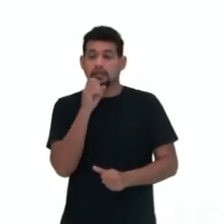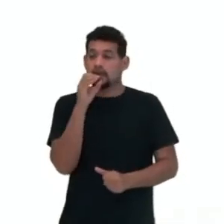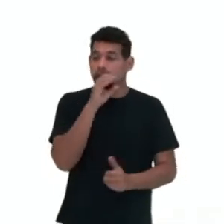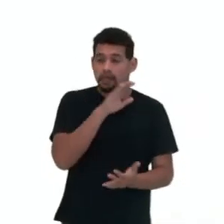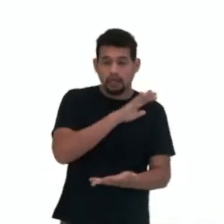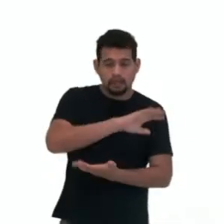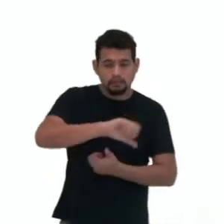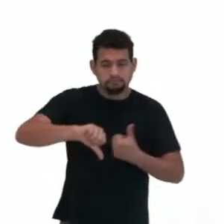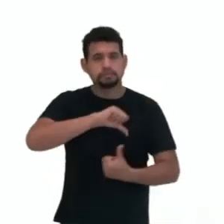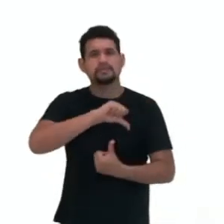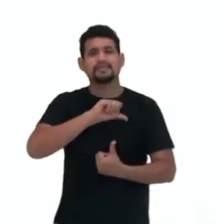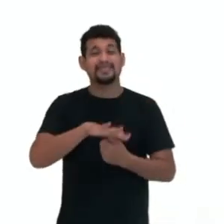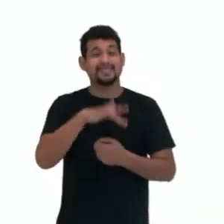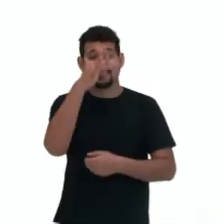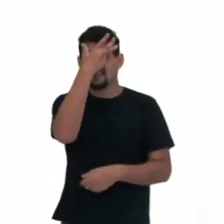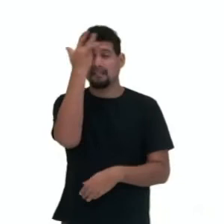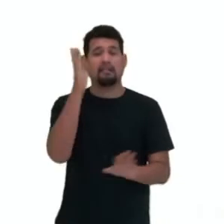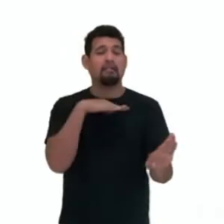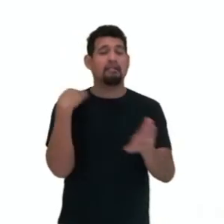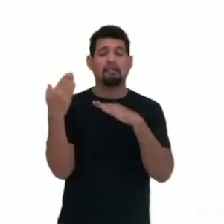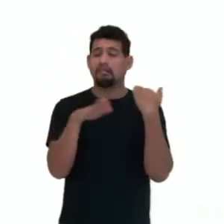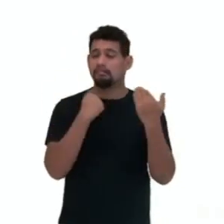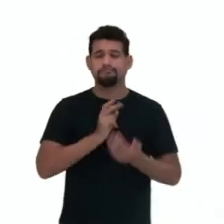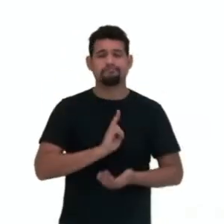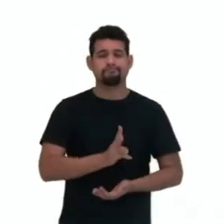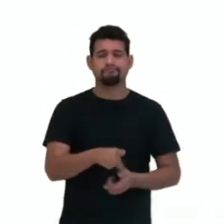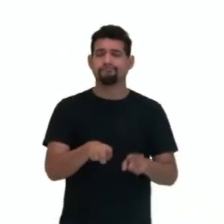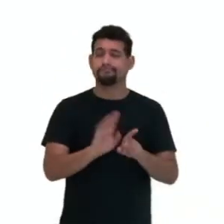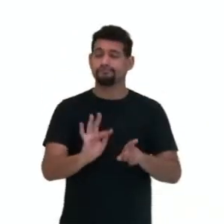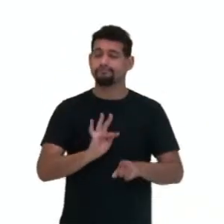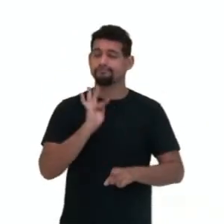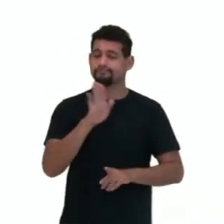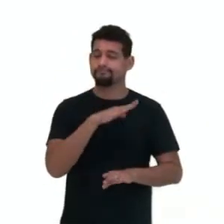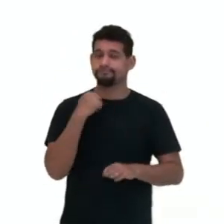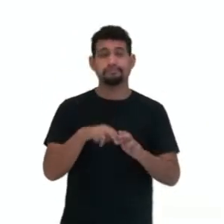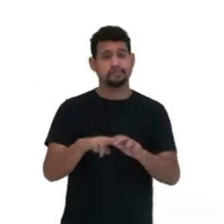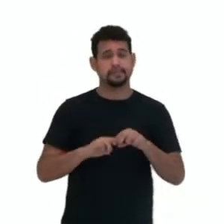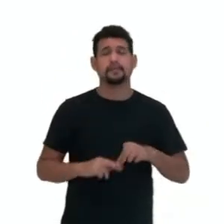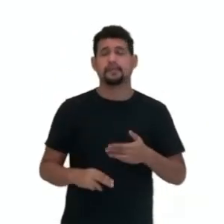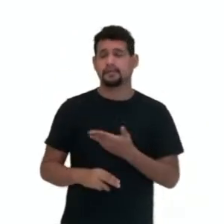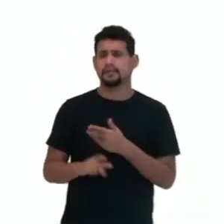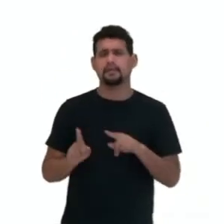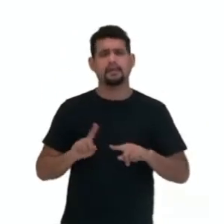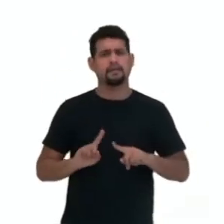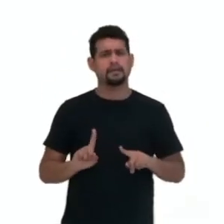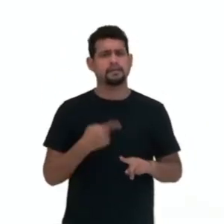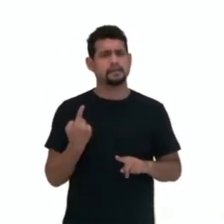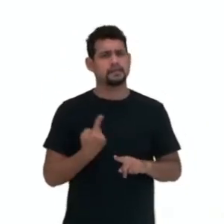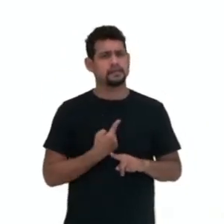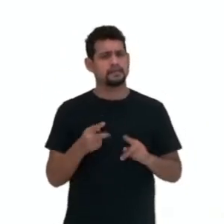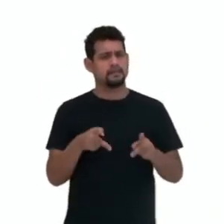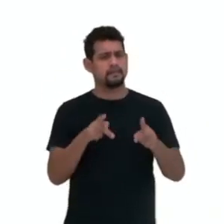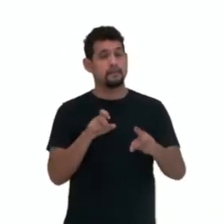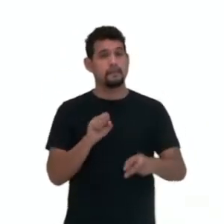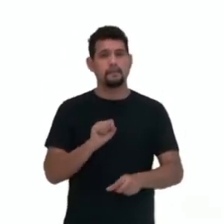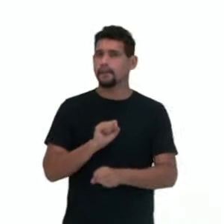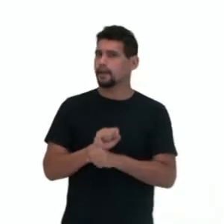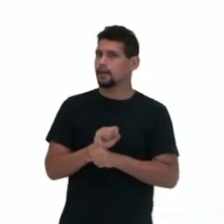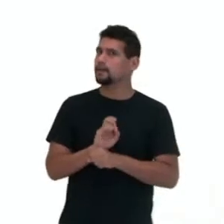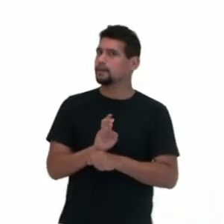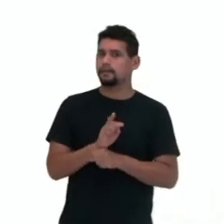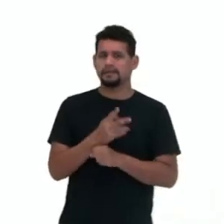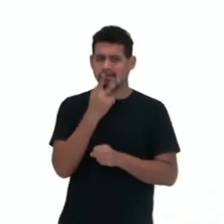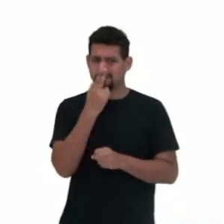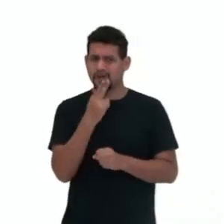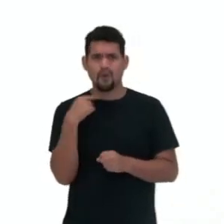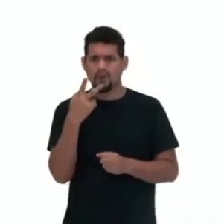aconteceram. Pessoas morreram, estão morrendo e vão morrer por causa disso. Mas podemos e vamos parar com essa